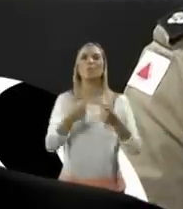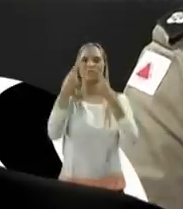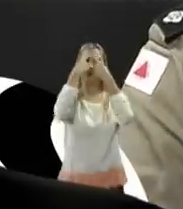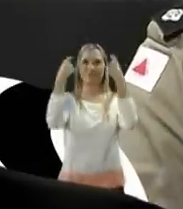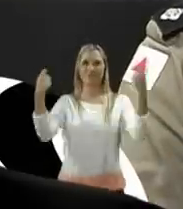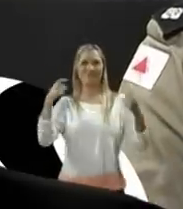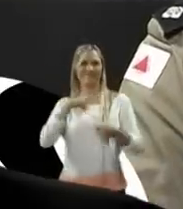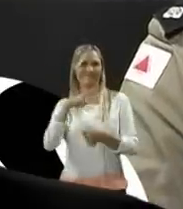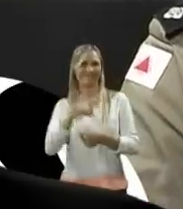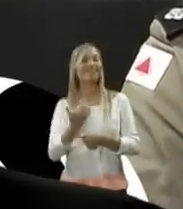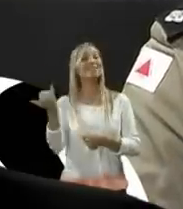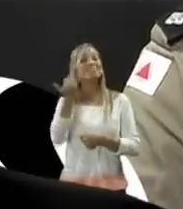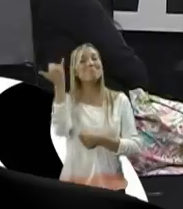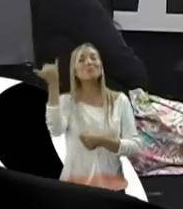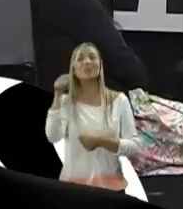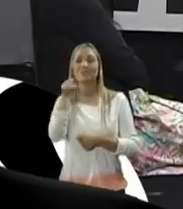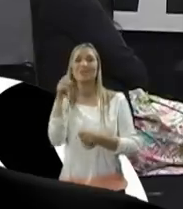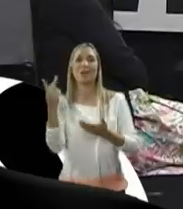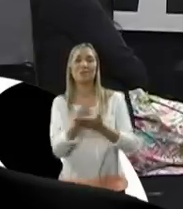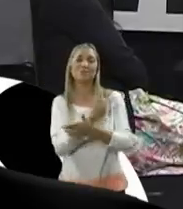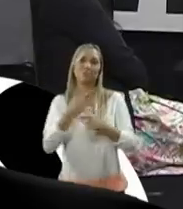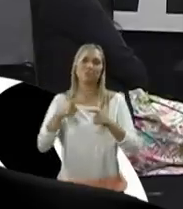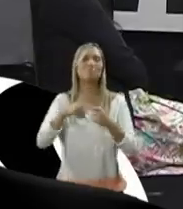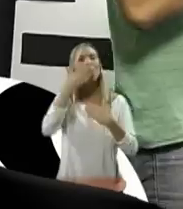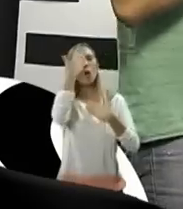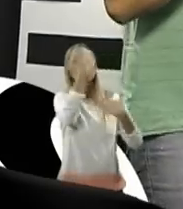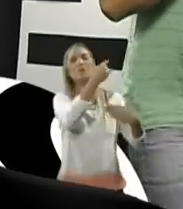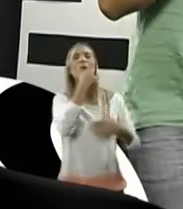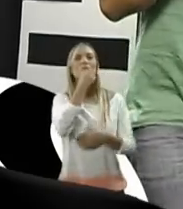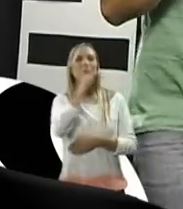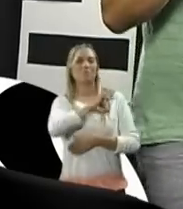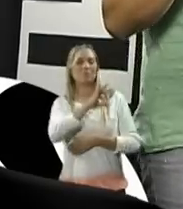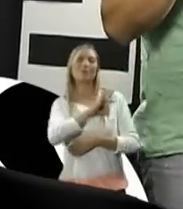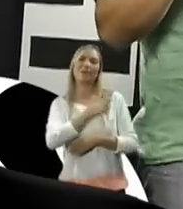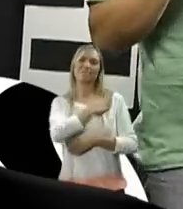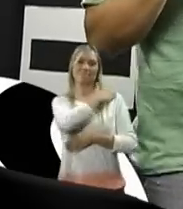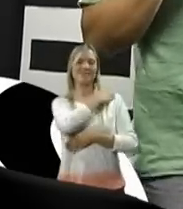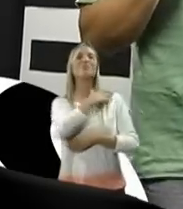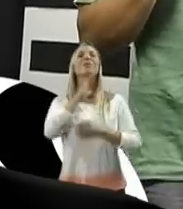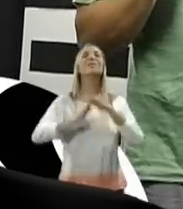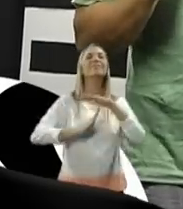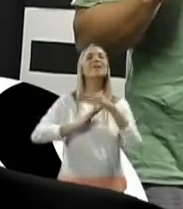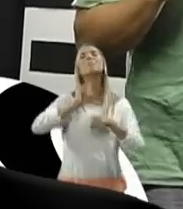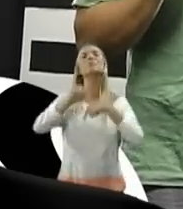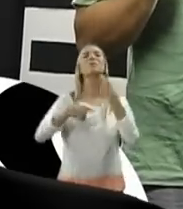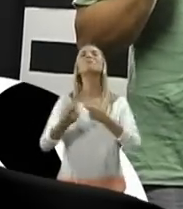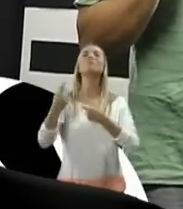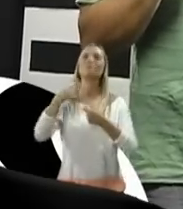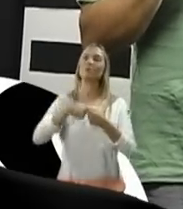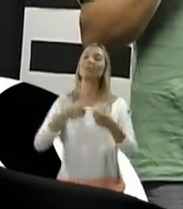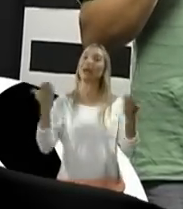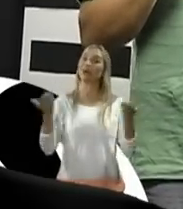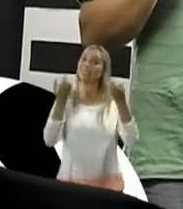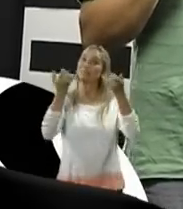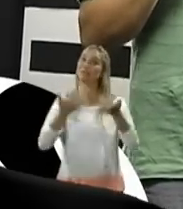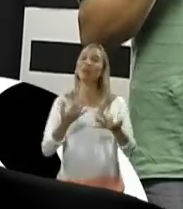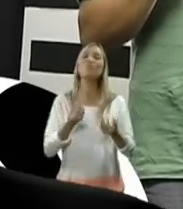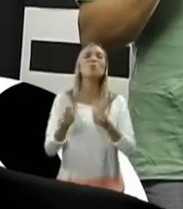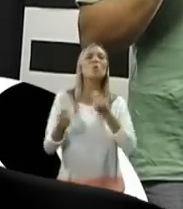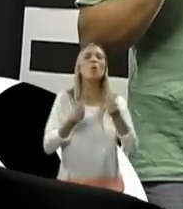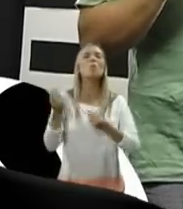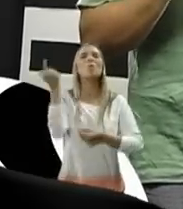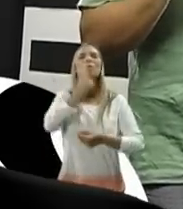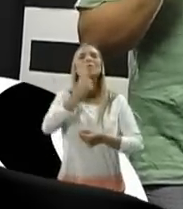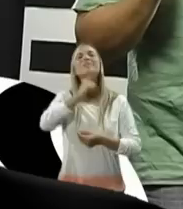propensos à criminalidade. Muito obrigado, capitão. O programa Questões dá mais uma pausa e volta daqui a pouco, agora tentando